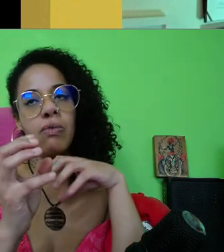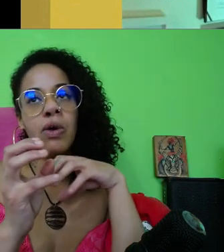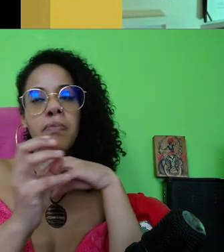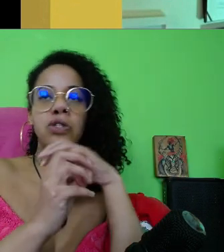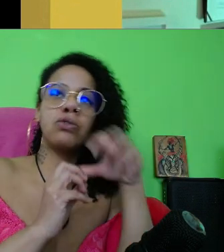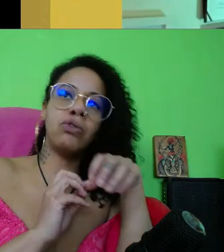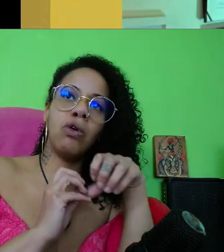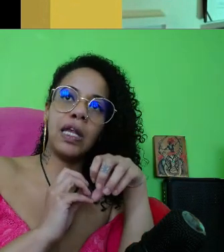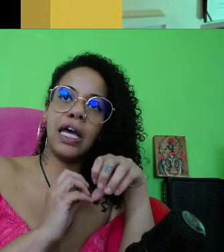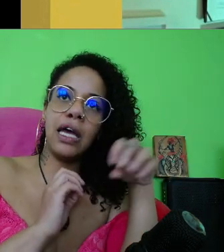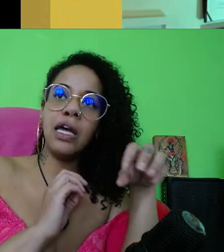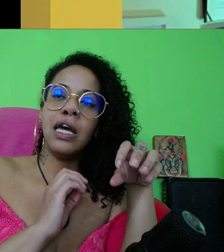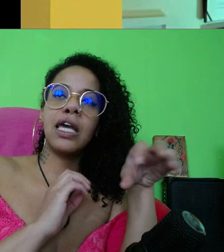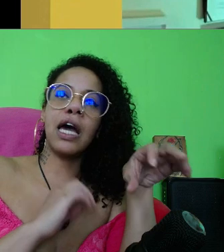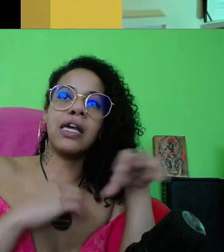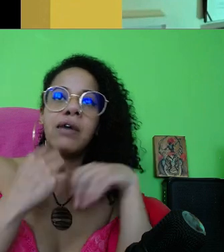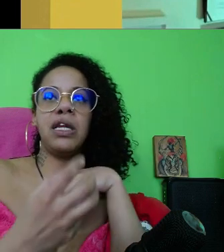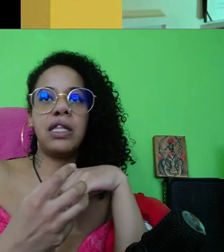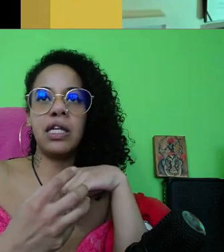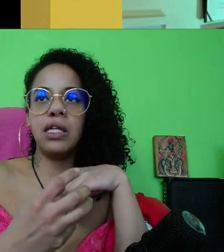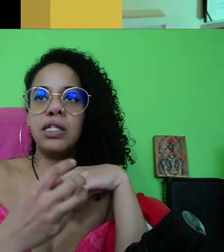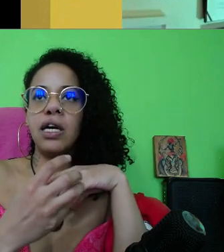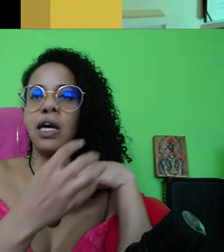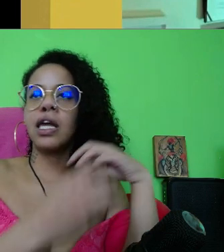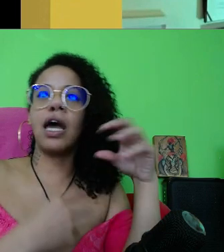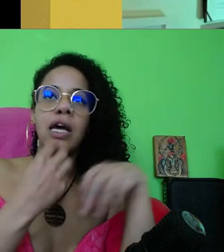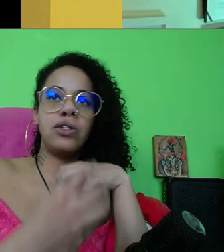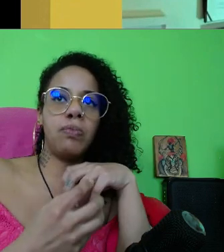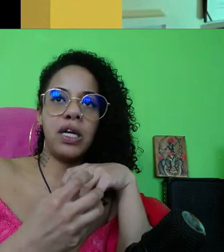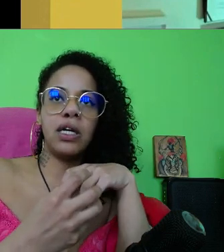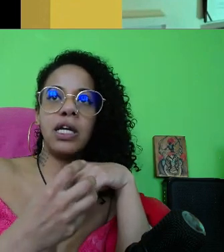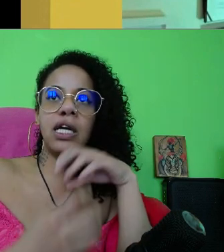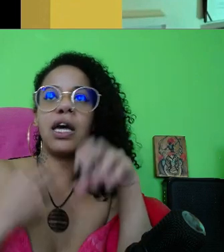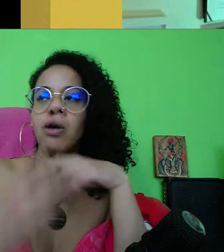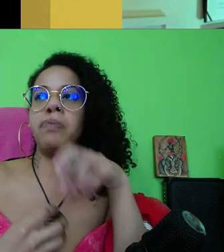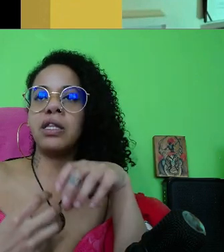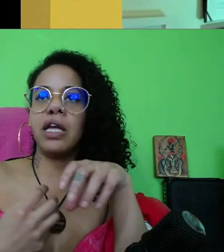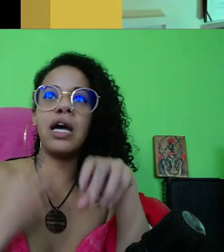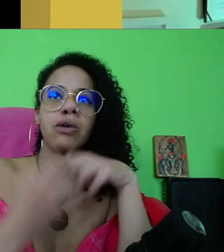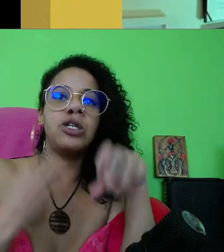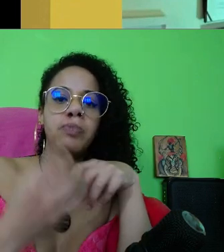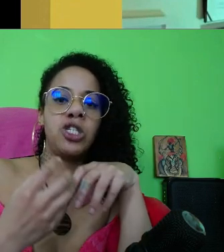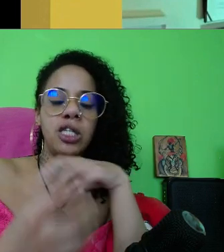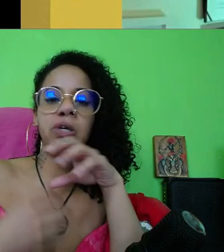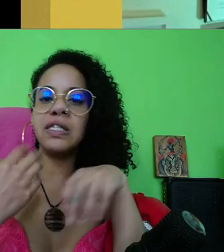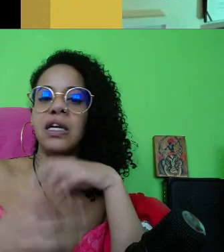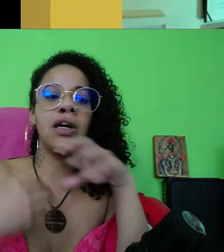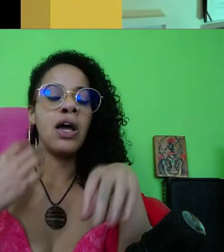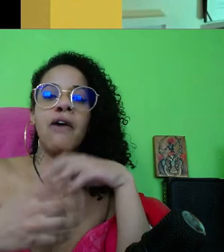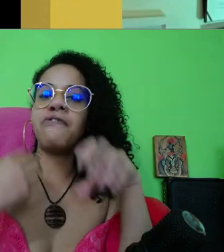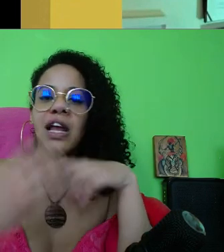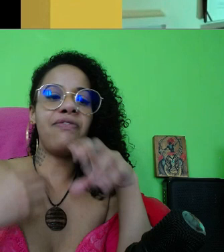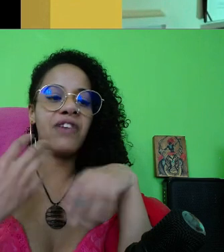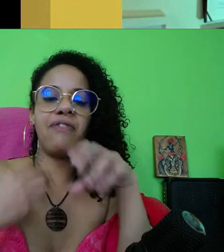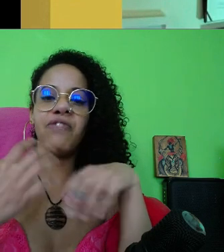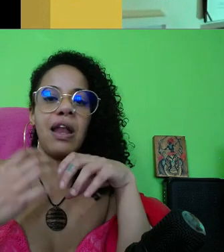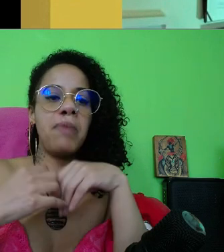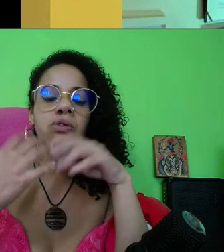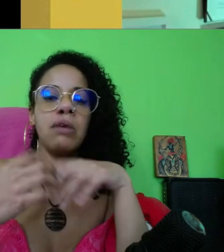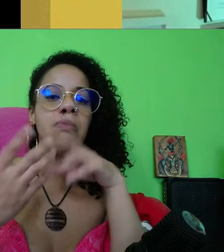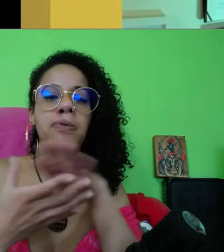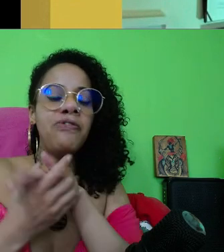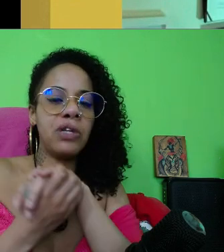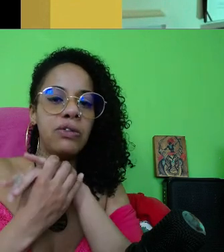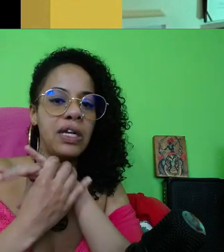senão misturo rolê que aí a militância que aí a Soberana que aí é o PT aí é o Anti petismo é assim fala fala